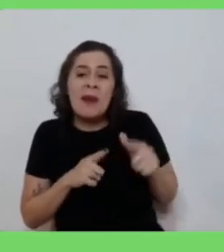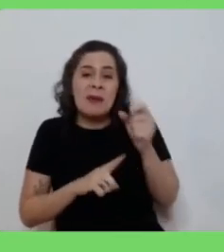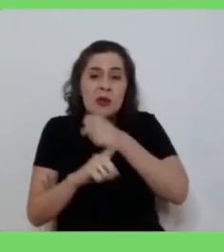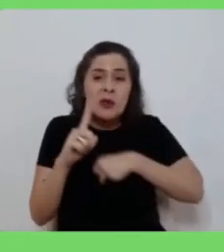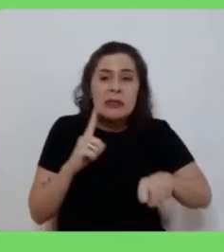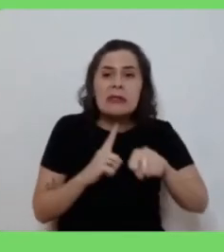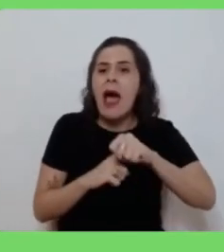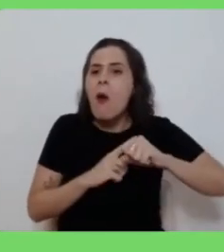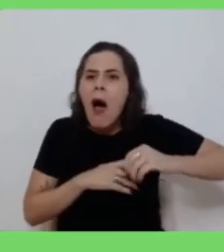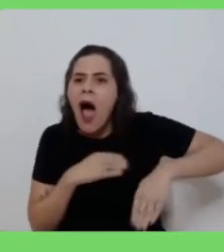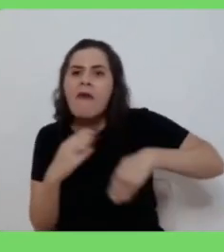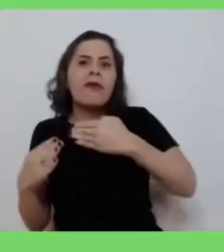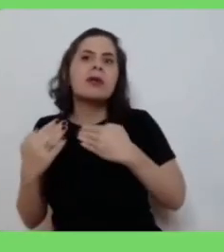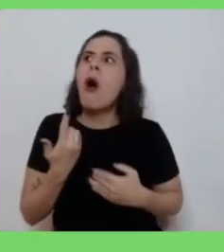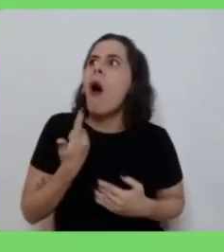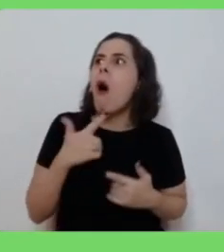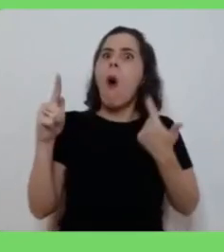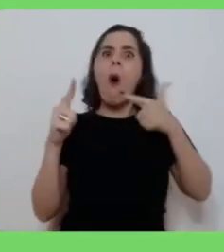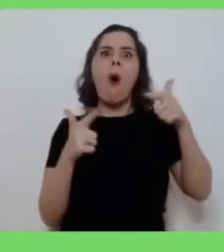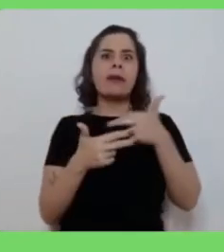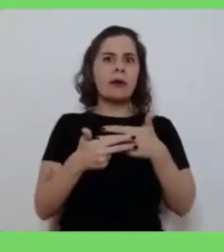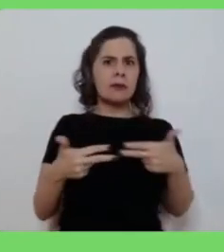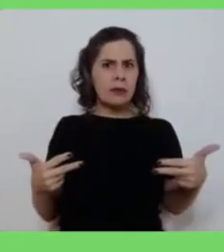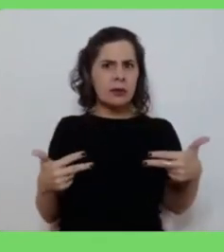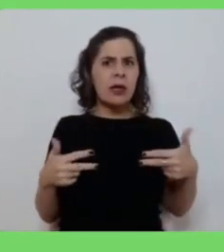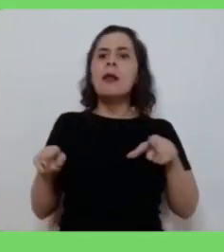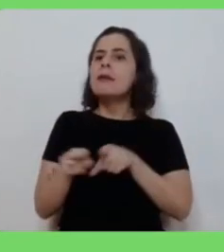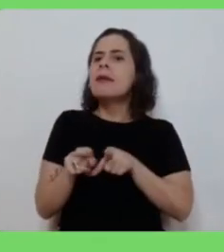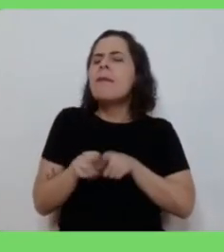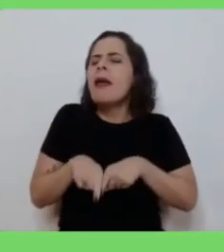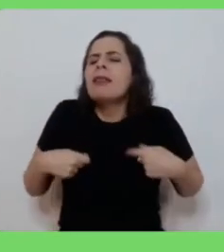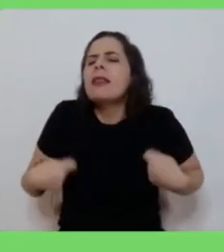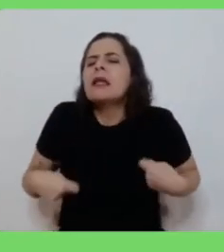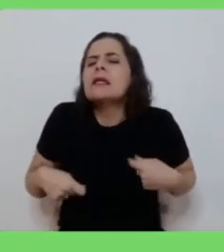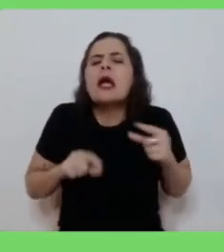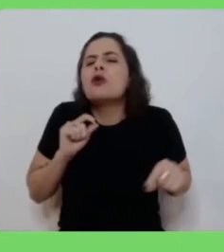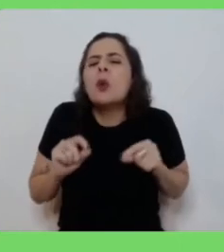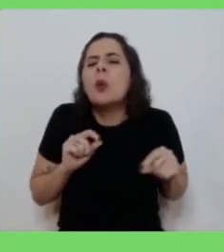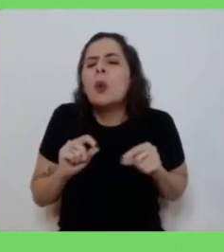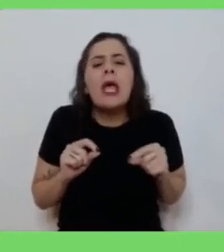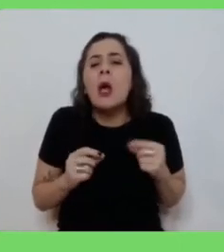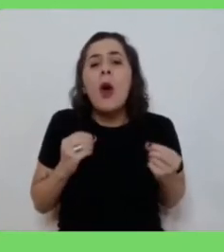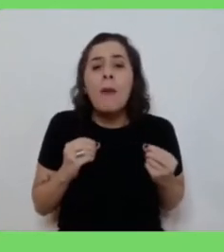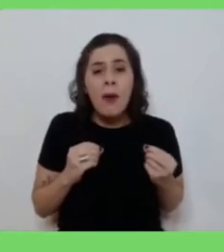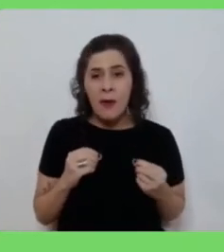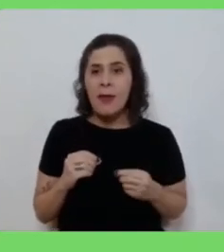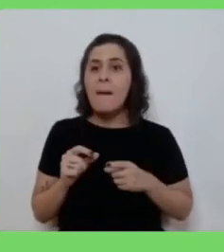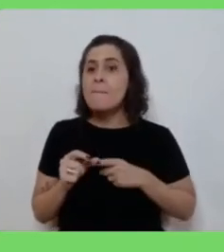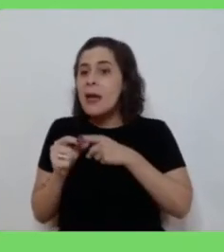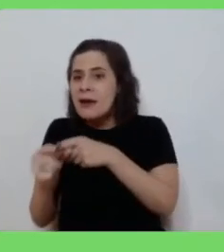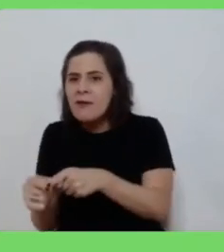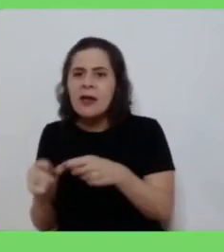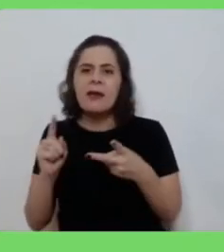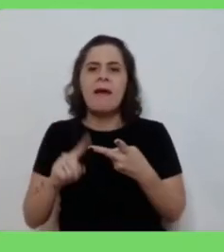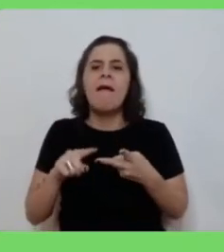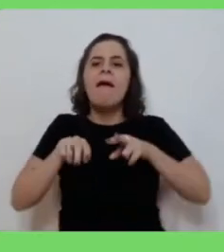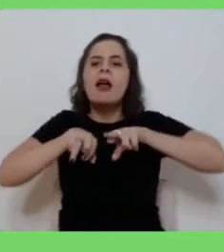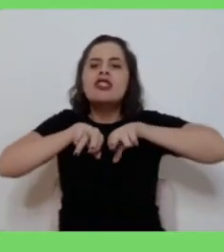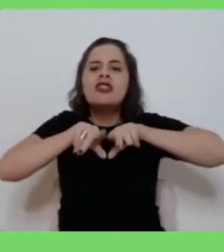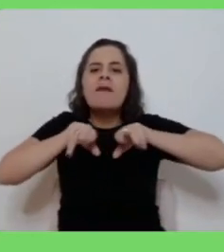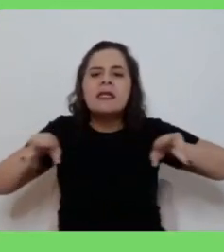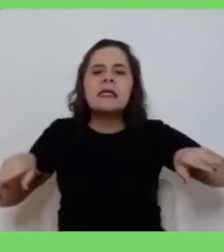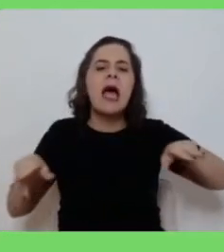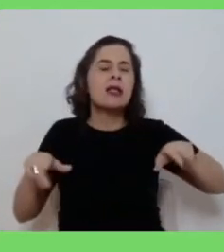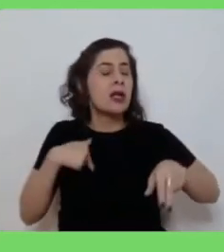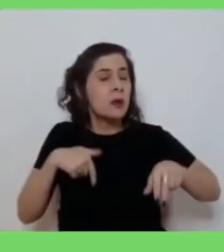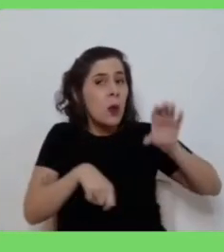avanço de outros recursos e também vão falar sobre a necessidade da inserção da da Periferia da diversidade Então vai ser um